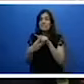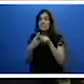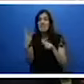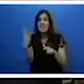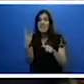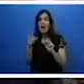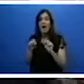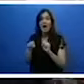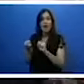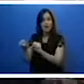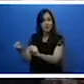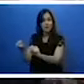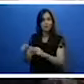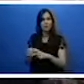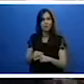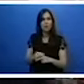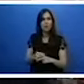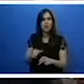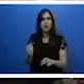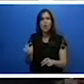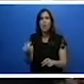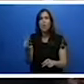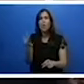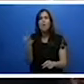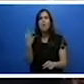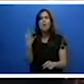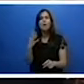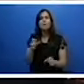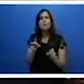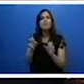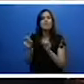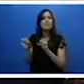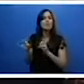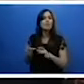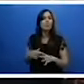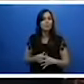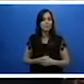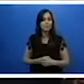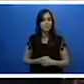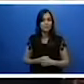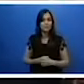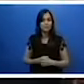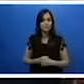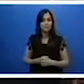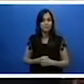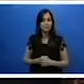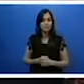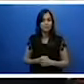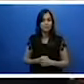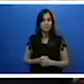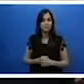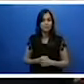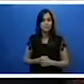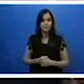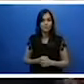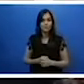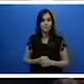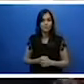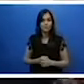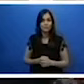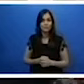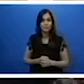três. Quantos picolés a tia de Teresa vendeu nesses 4 dias? Então vamos lá, linguagem